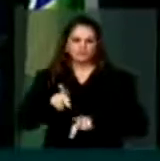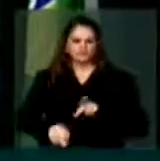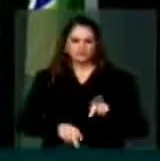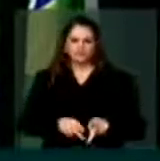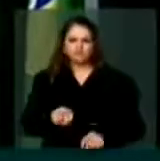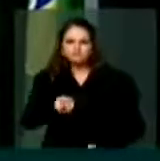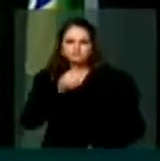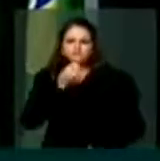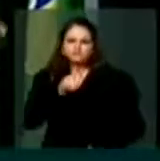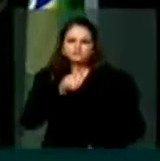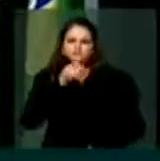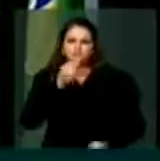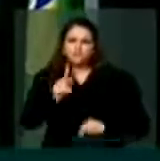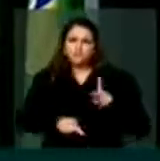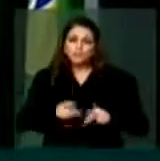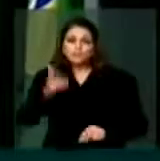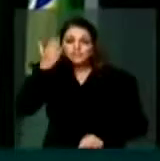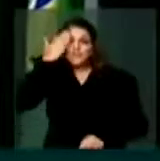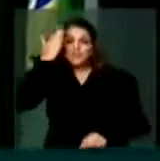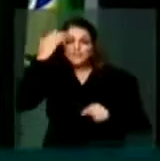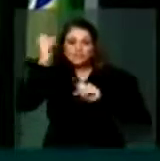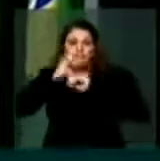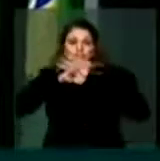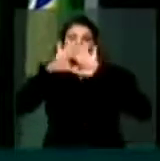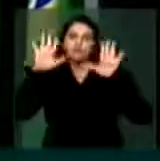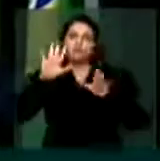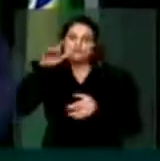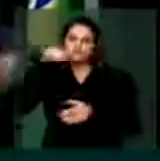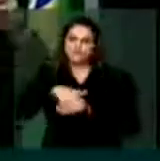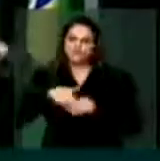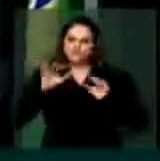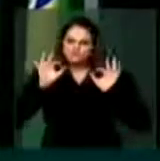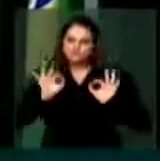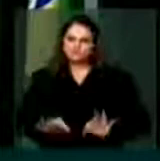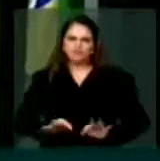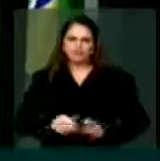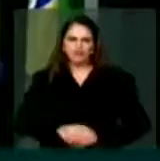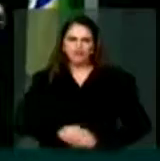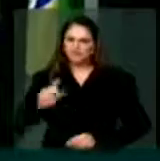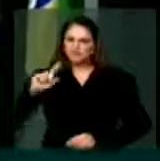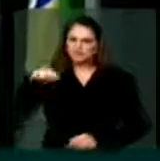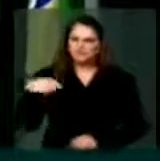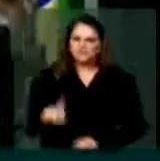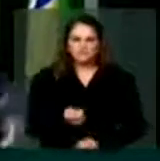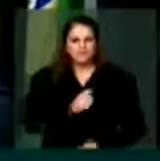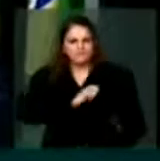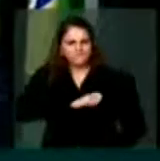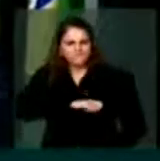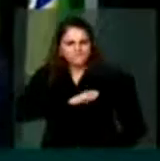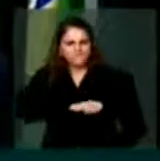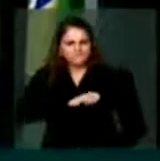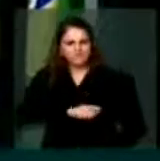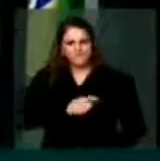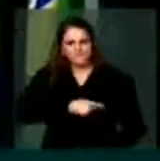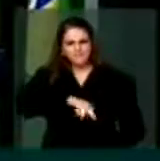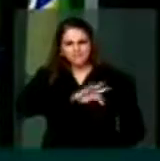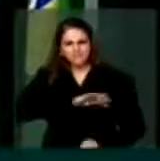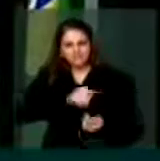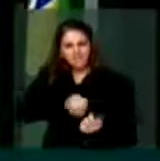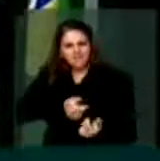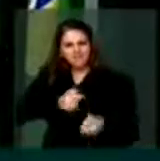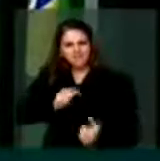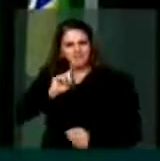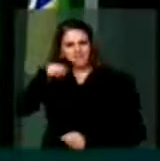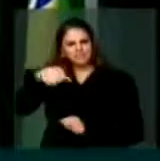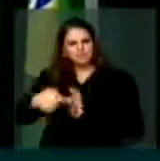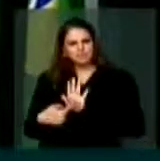sua oportunidade de ter os dados para depois da eleição vir com uma enxurrada de maldades para tentar consertar um governo que